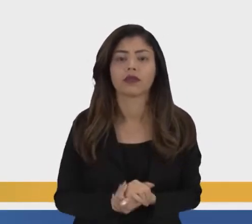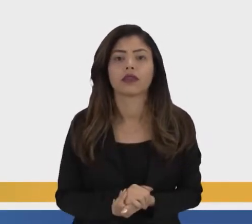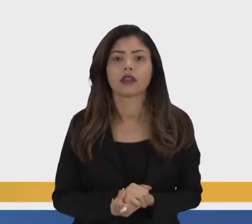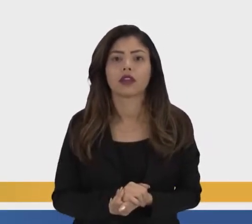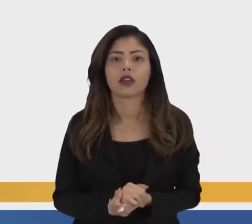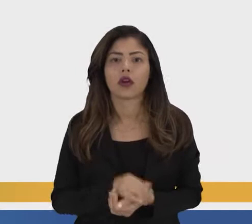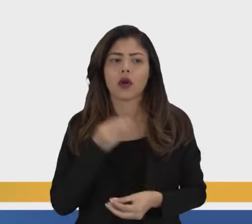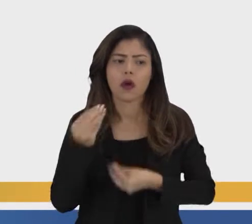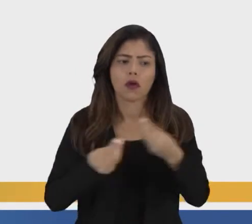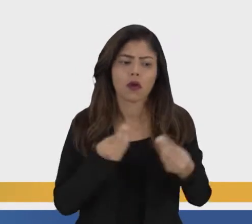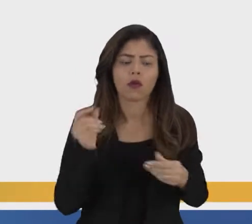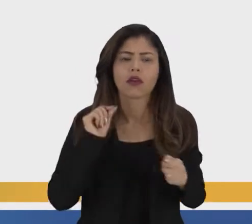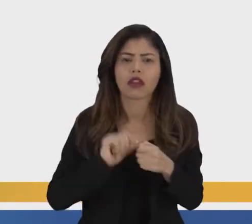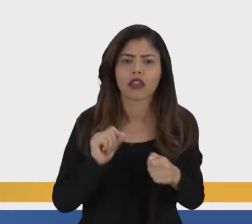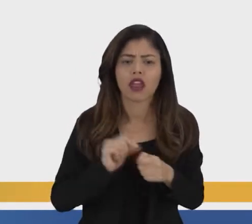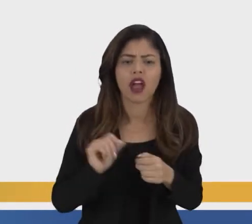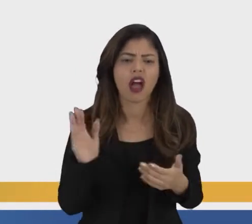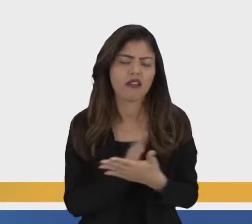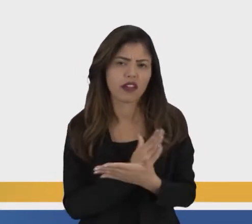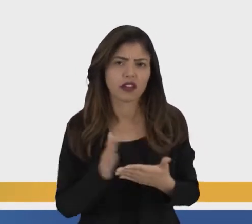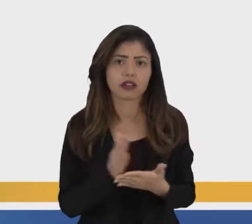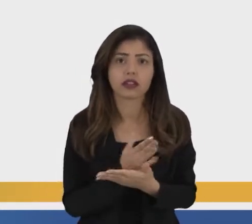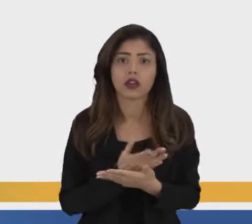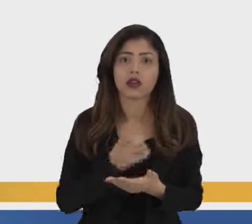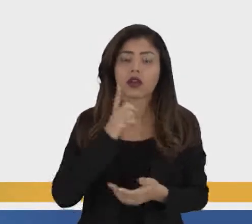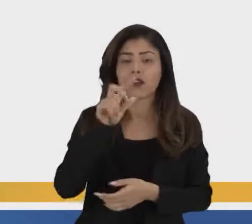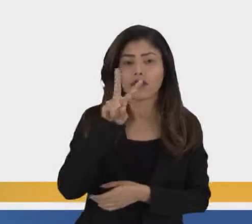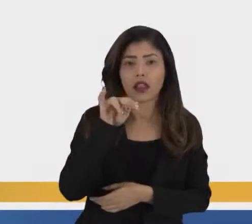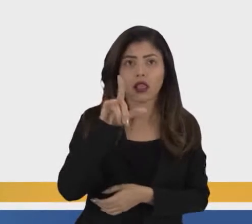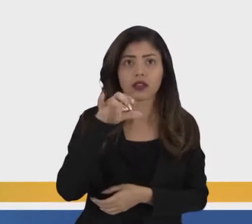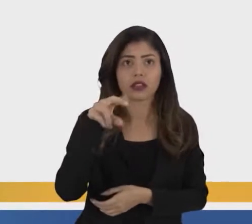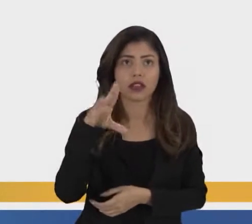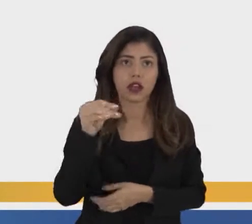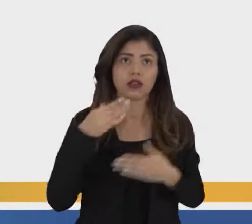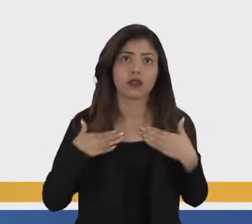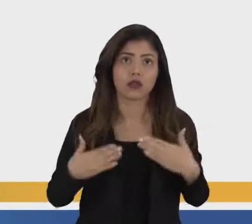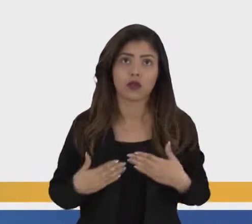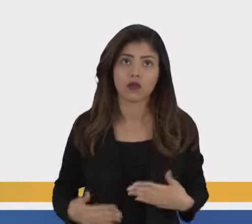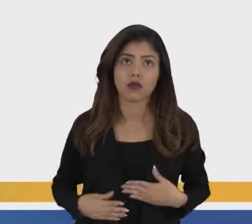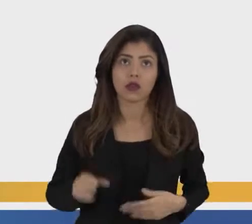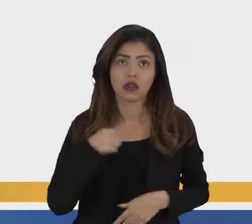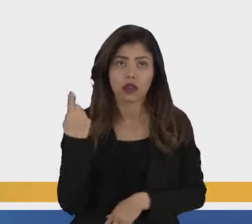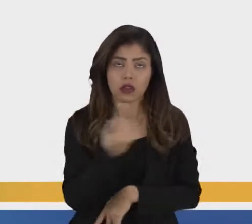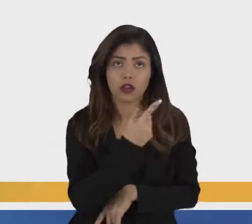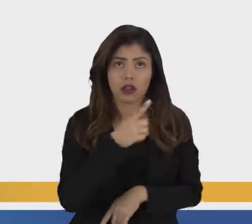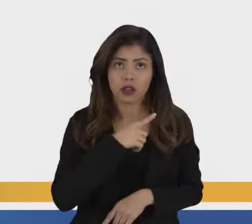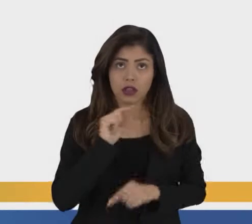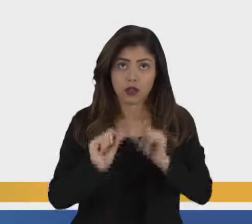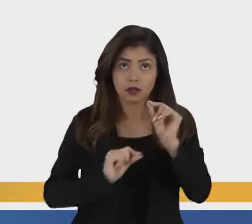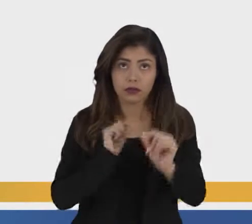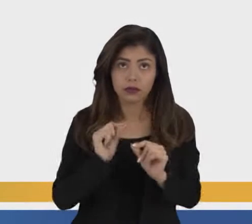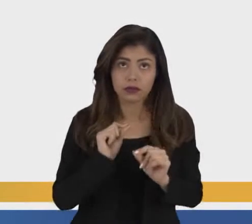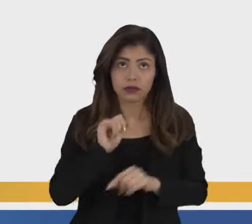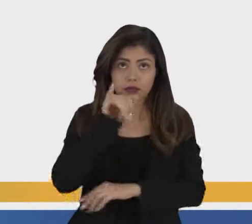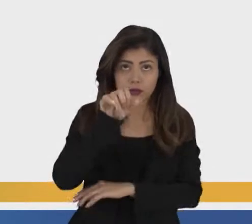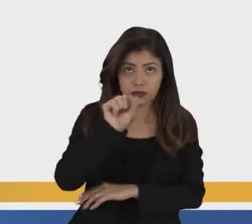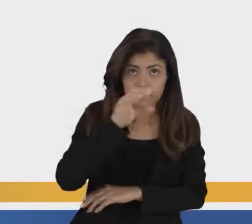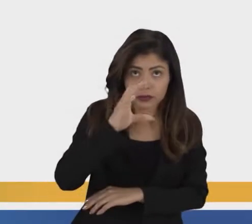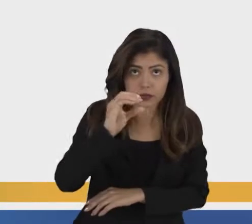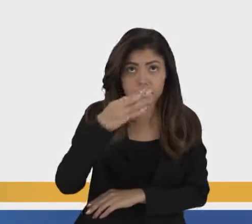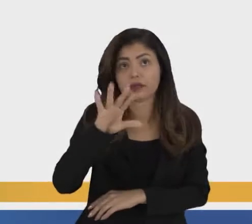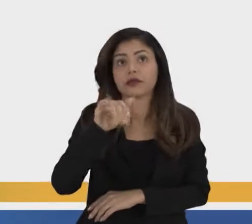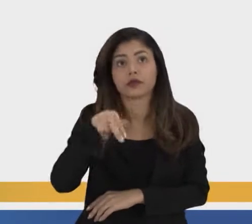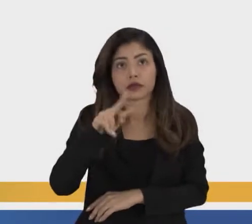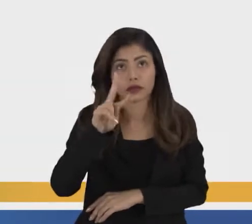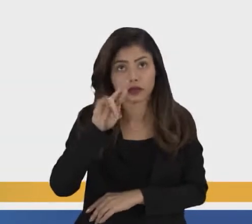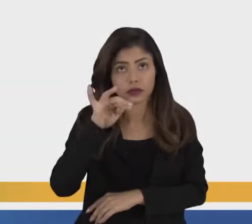Como é que elas causam a variação de velocidade num corpo? Nós temos aí o seu precursor, Isaac Newton,